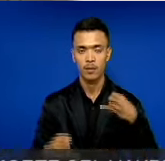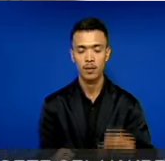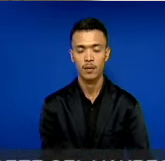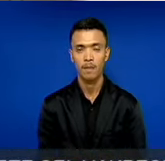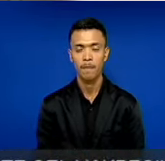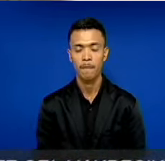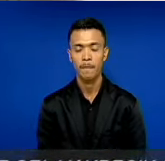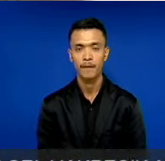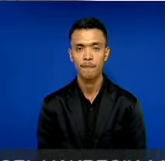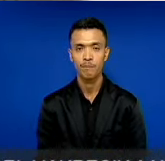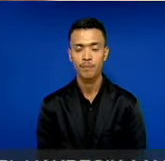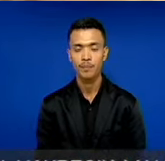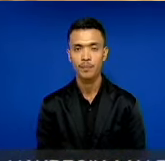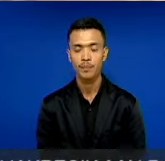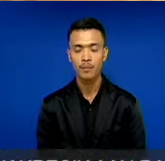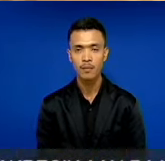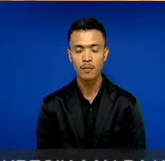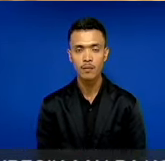de Deus, RTTeli.